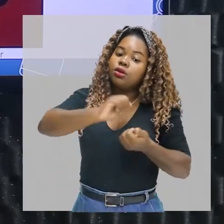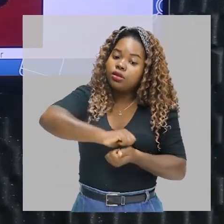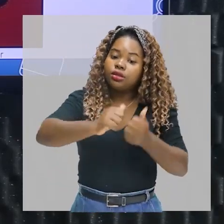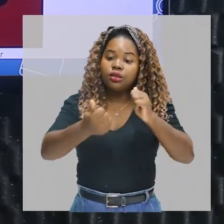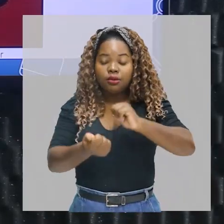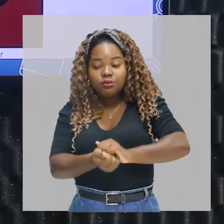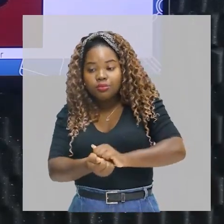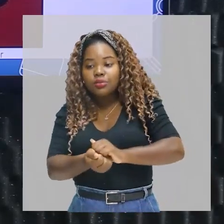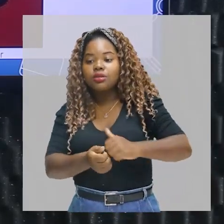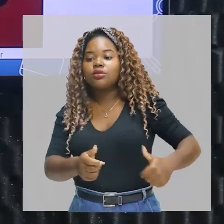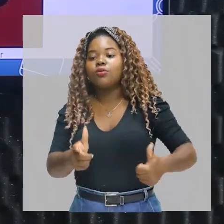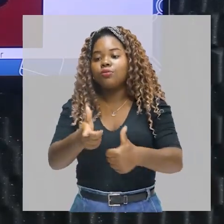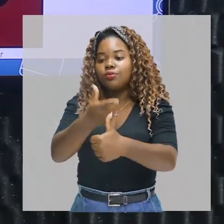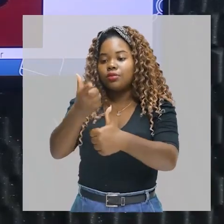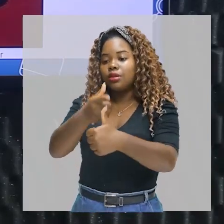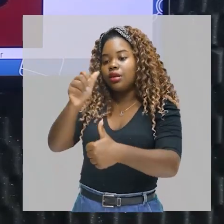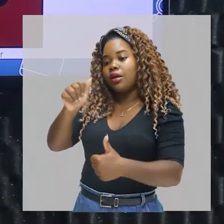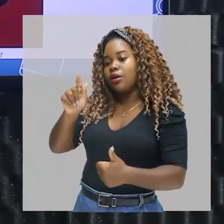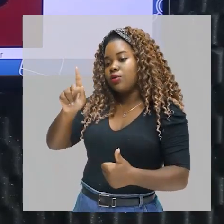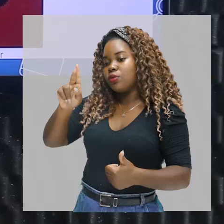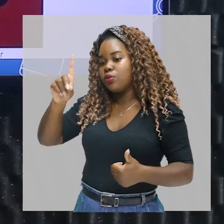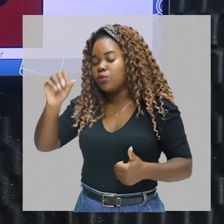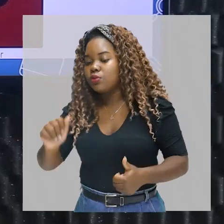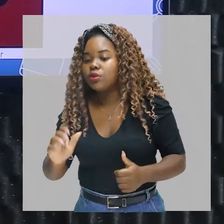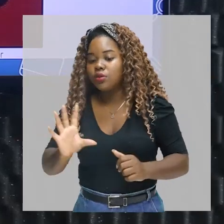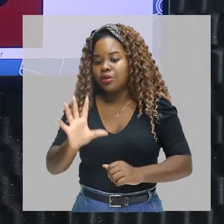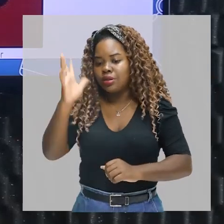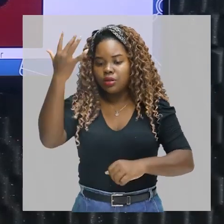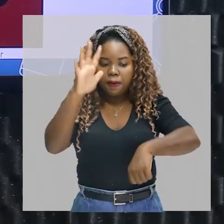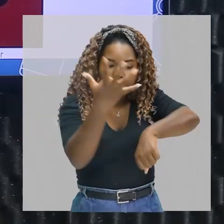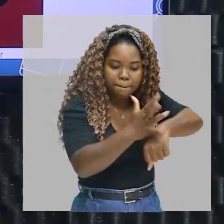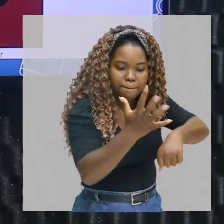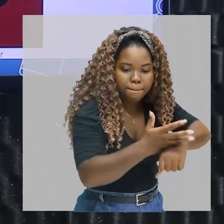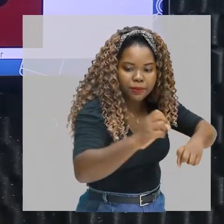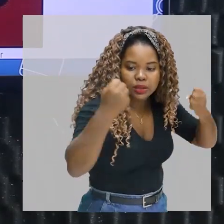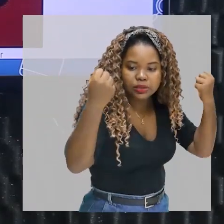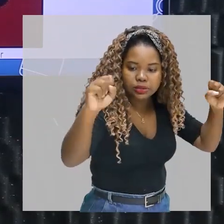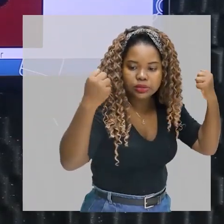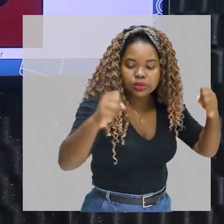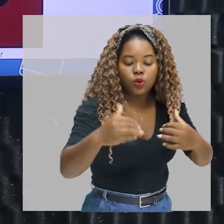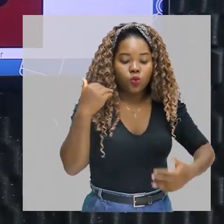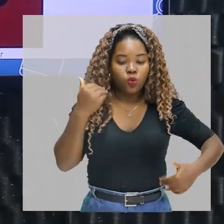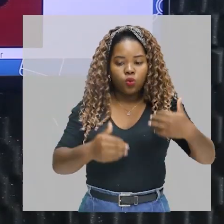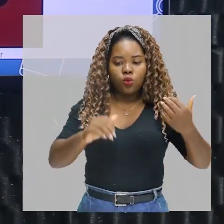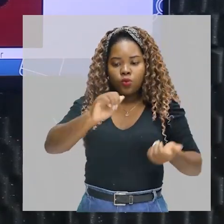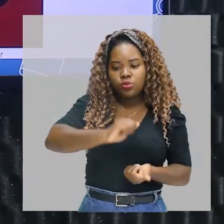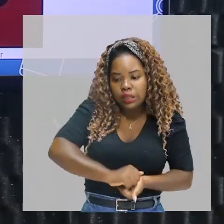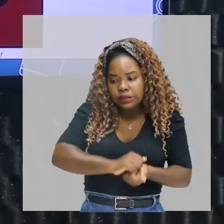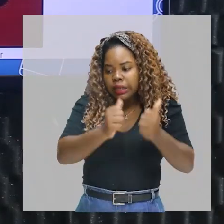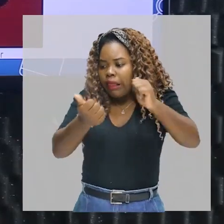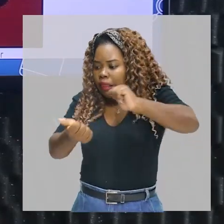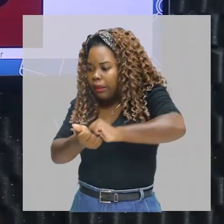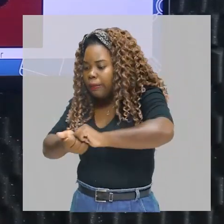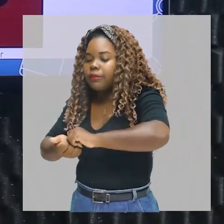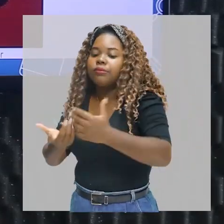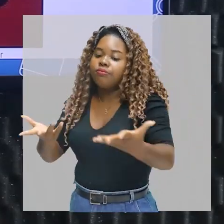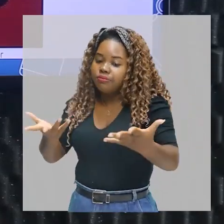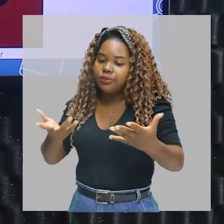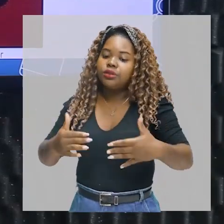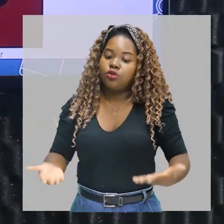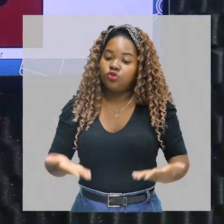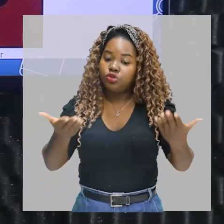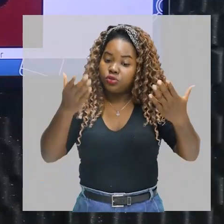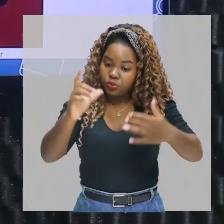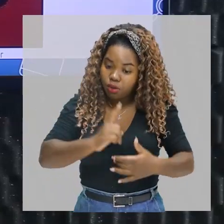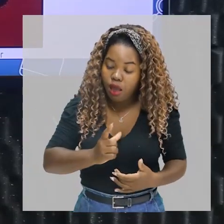adaptação aguda, o que está acontecendo na prática do exercício. O corpo está se adaptando àquele estímulo que ele está